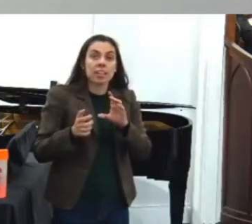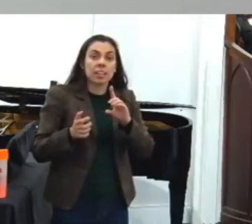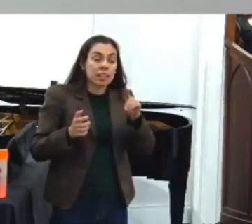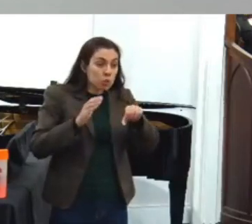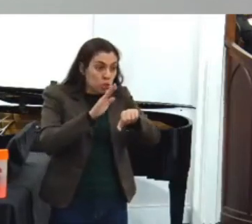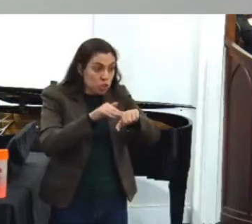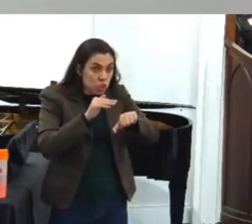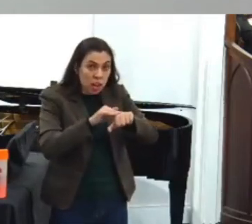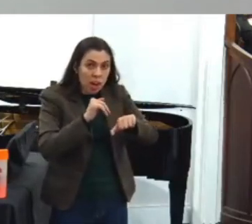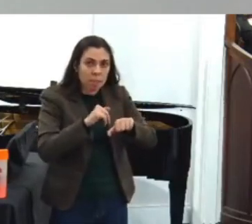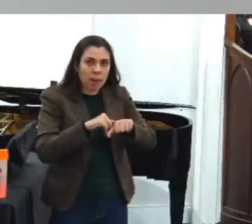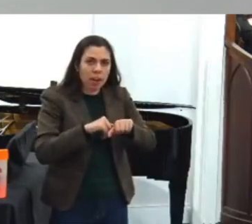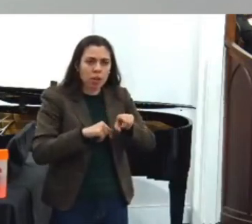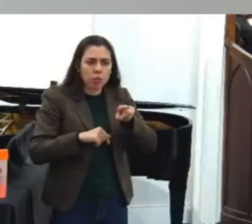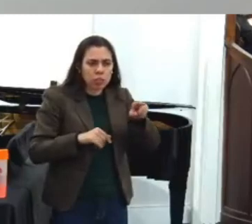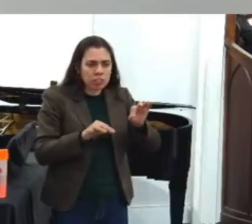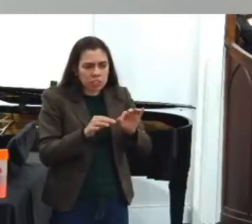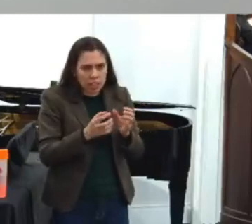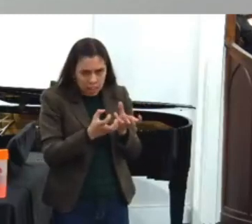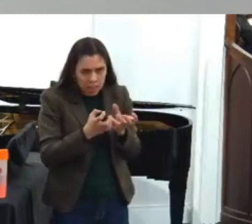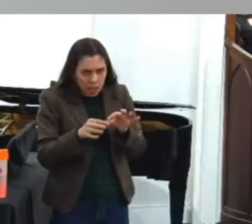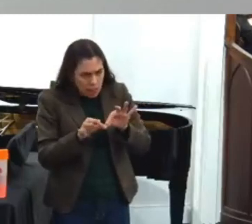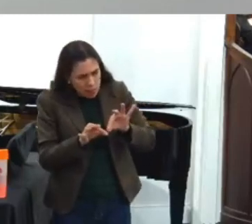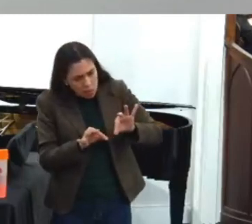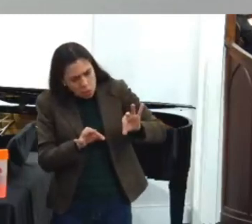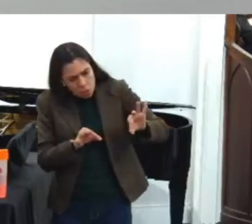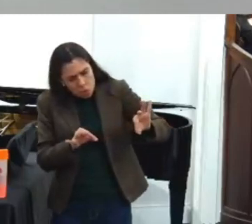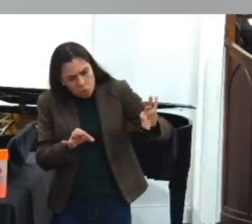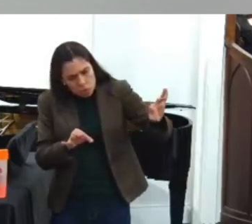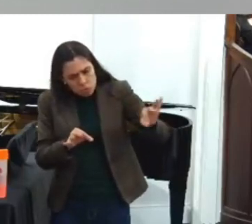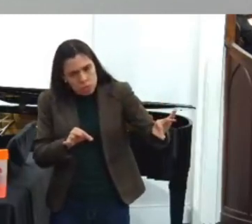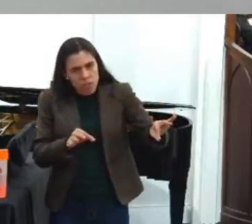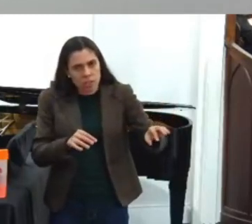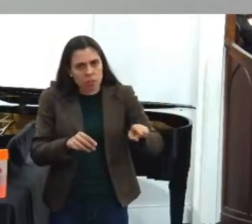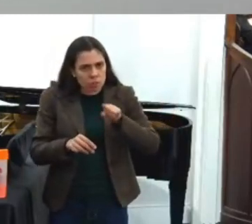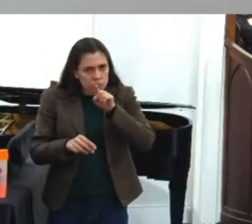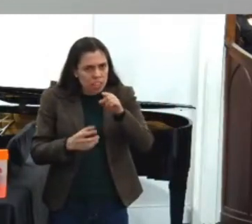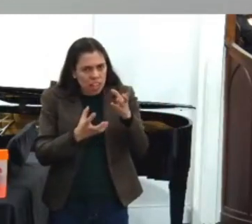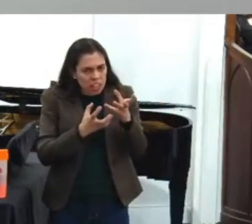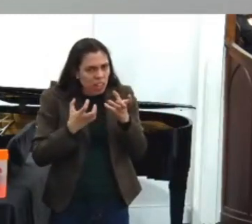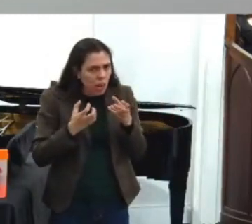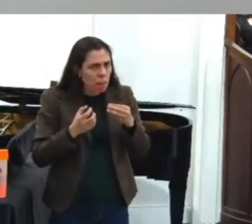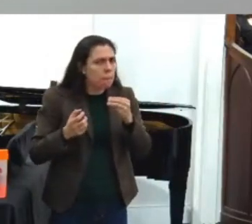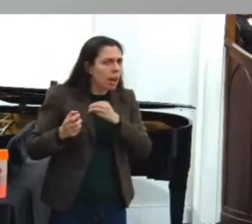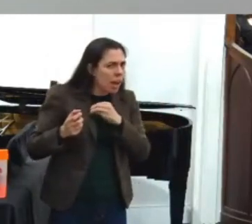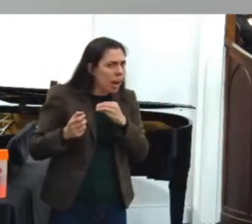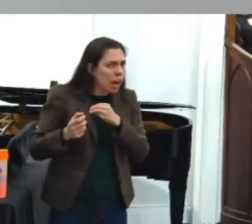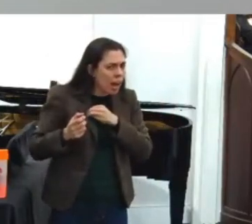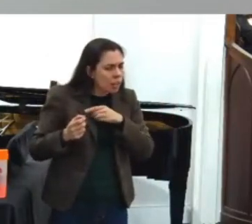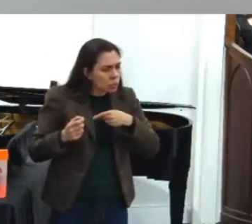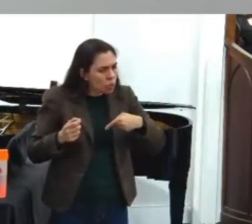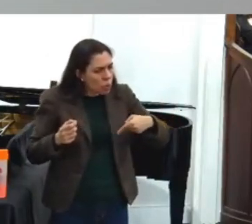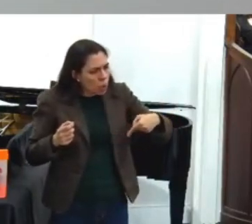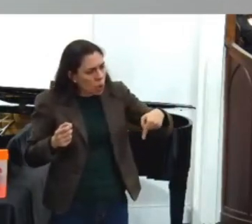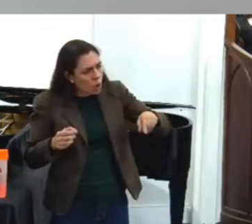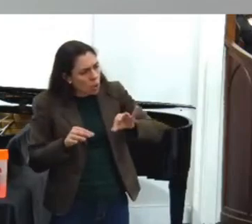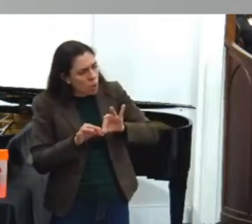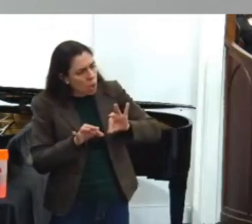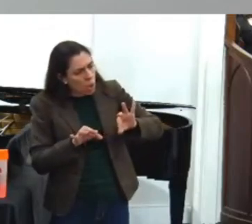dos seus para repreendê-los, para admoestá-los, para